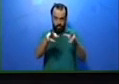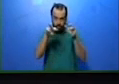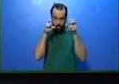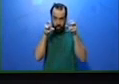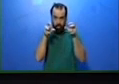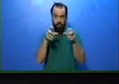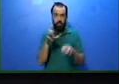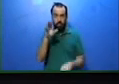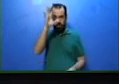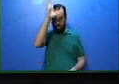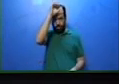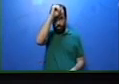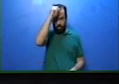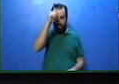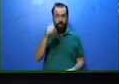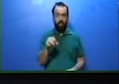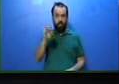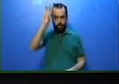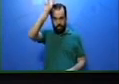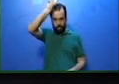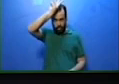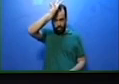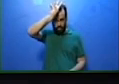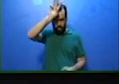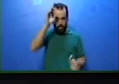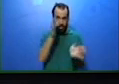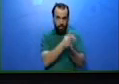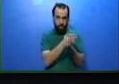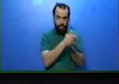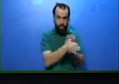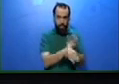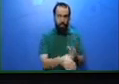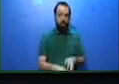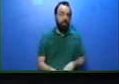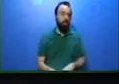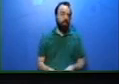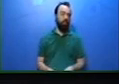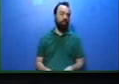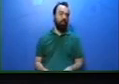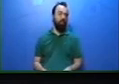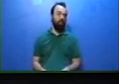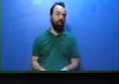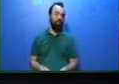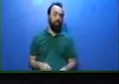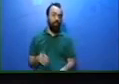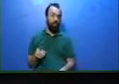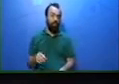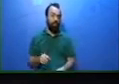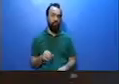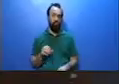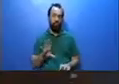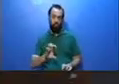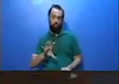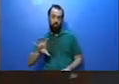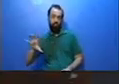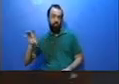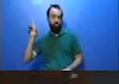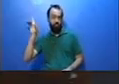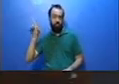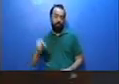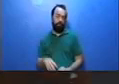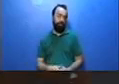que o Cebolinha fugiu pelas expressões faciais delas, pelo zoom, saindo até fumacinha, né? Que ele saiu